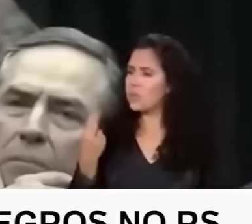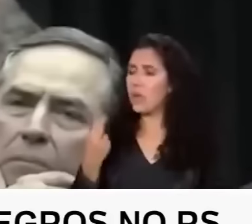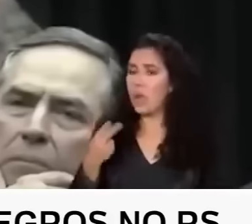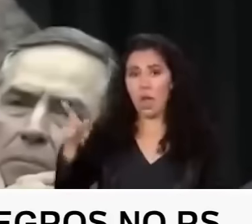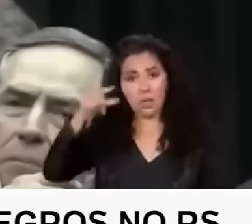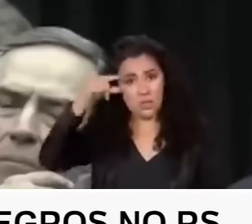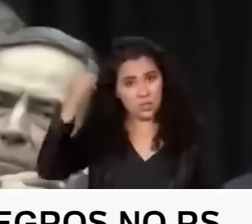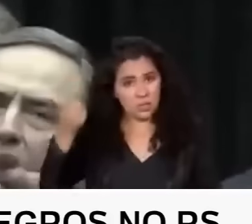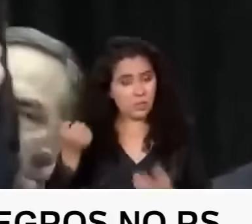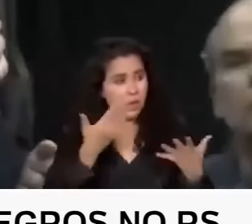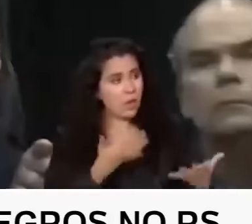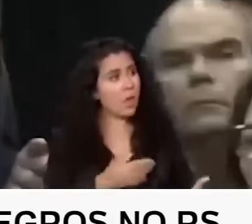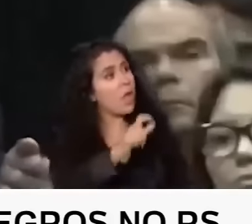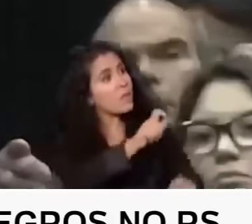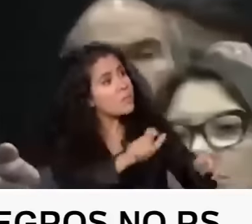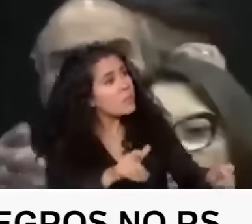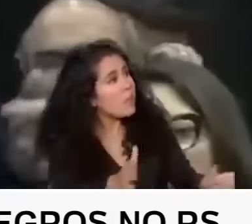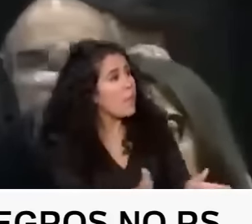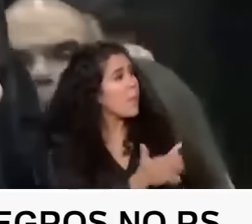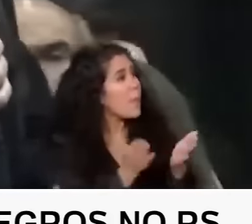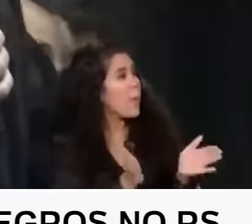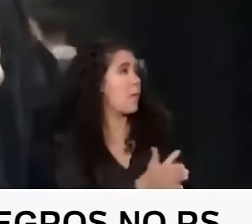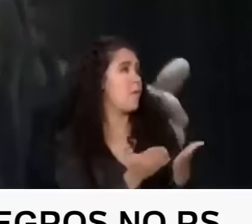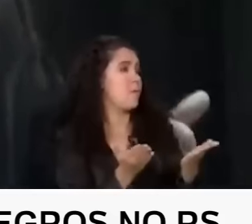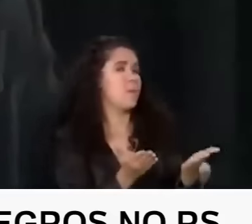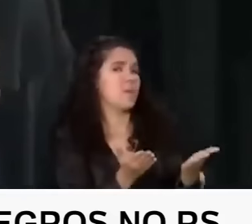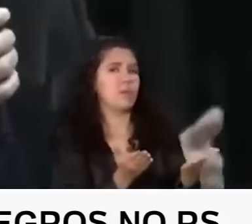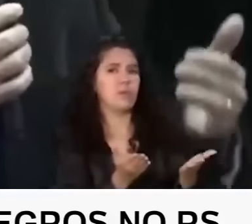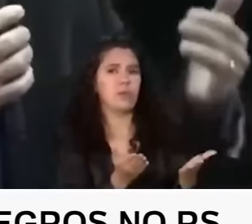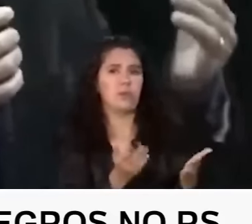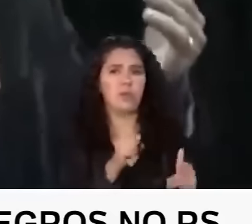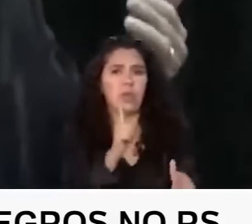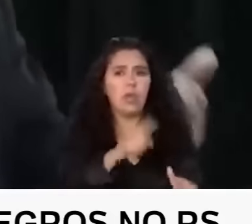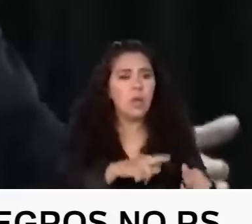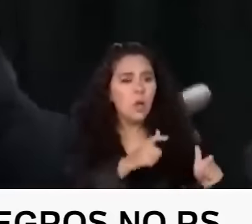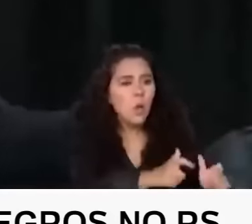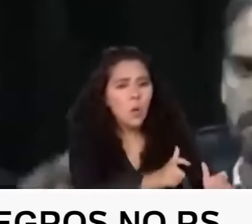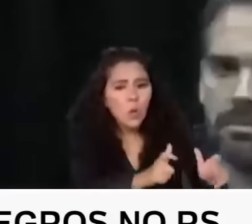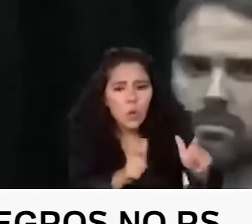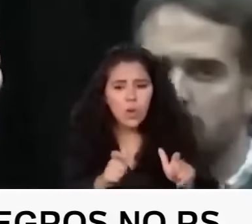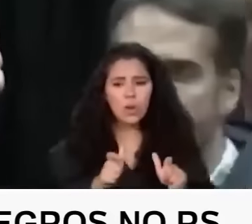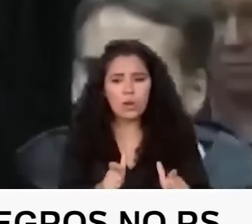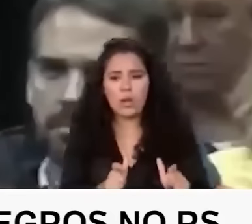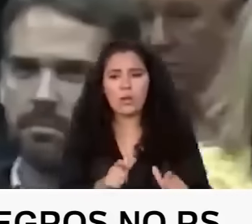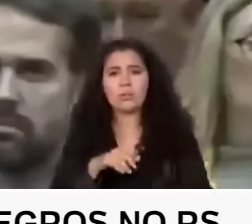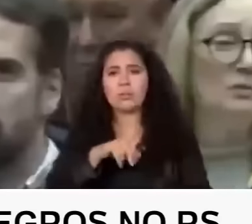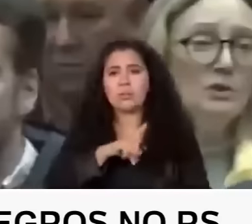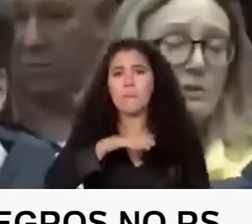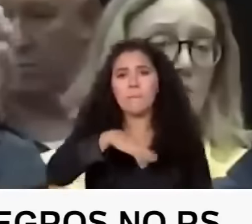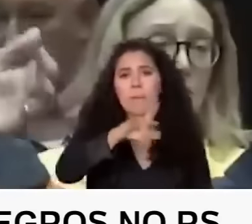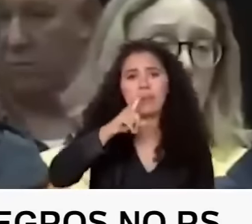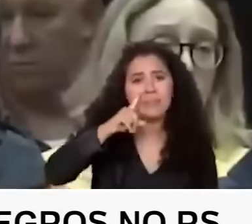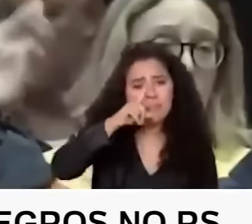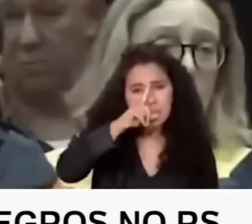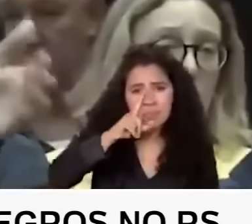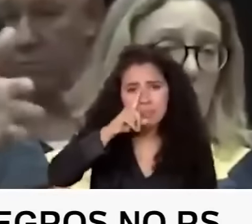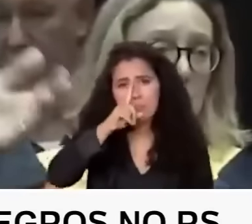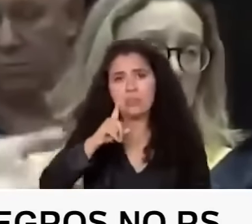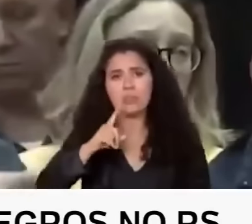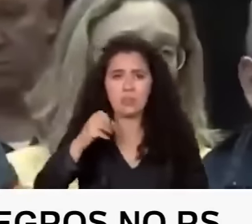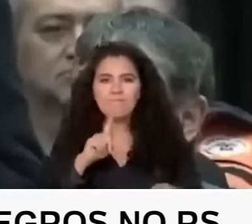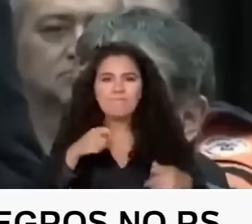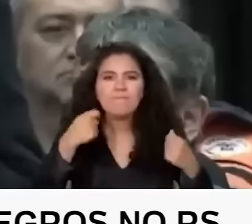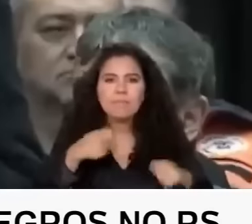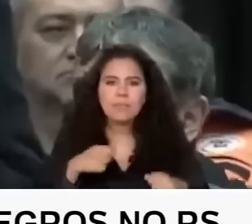televisão e ao se deparar com a quantidade de negros no Rio Grande do Sul ouvir o que disse Lula